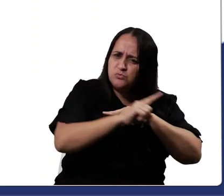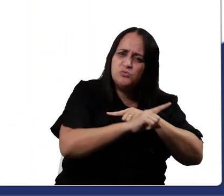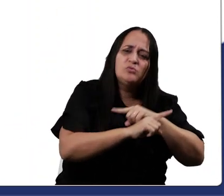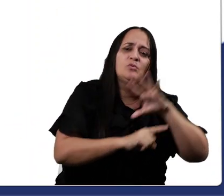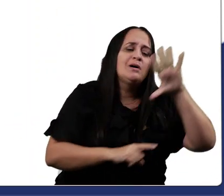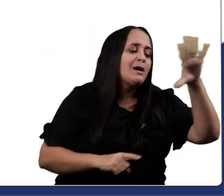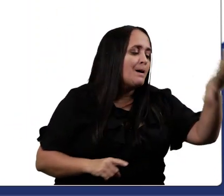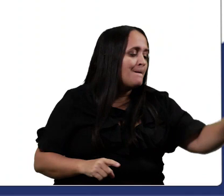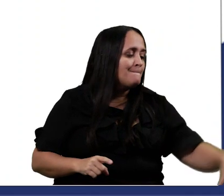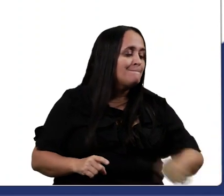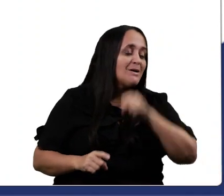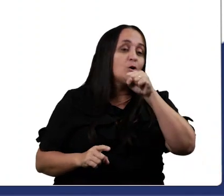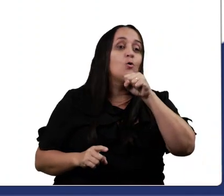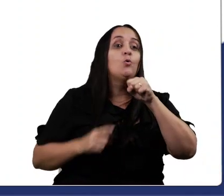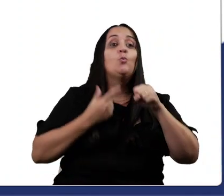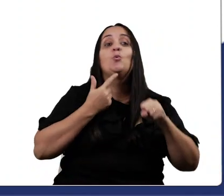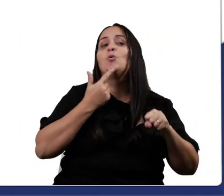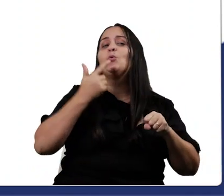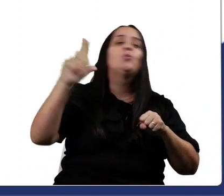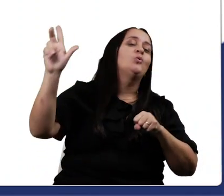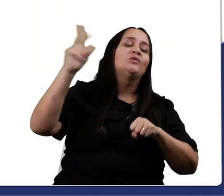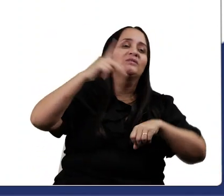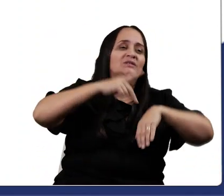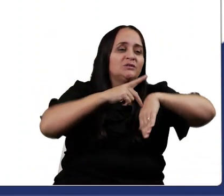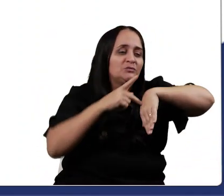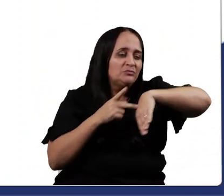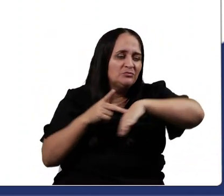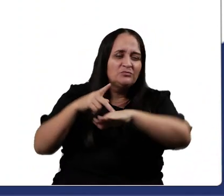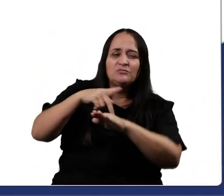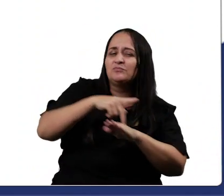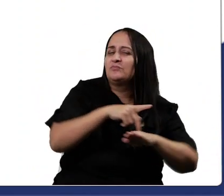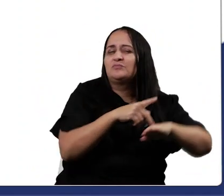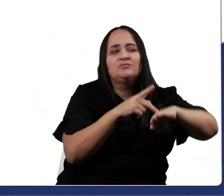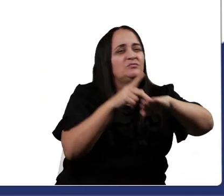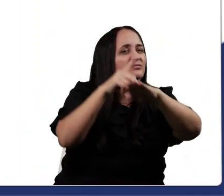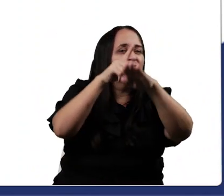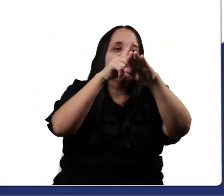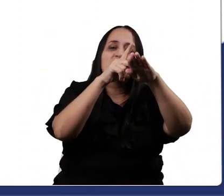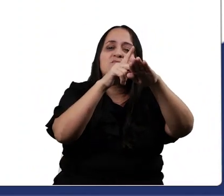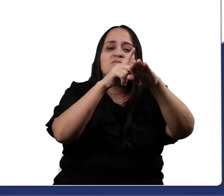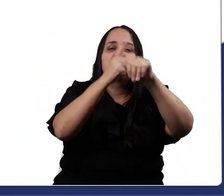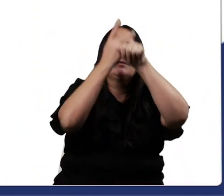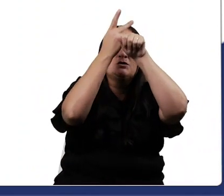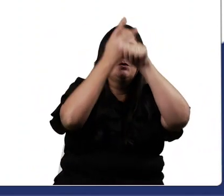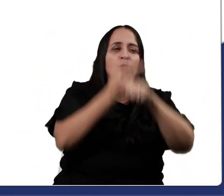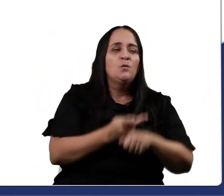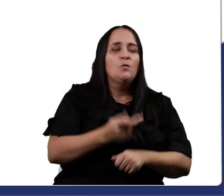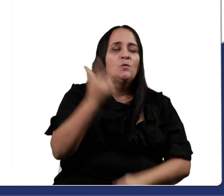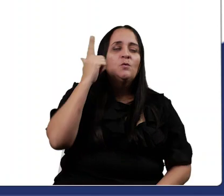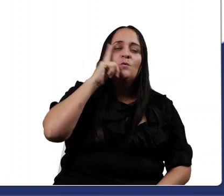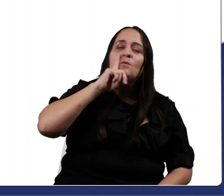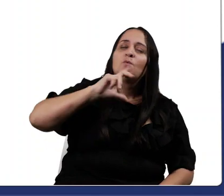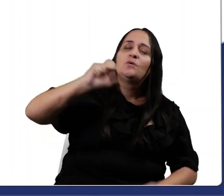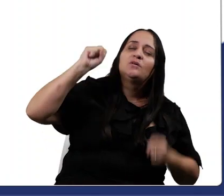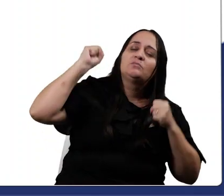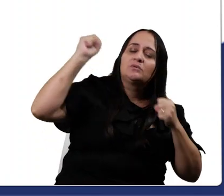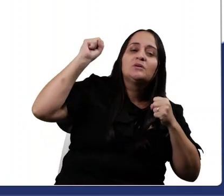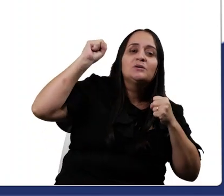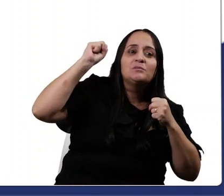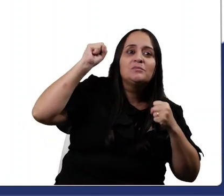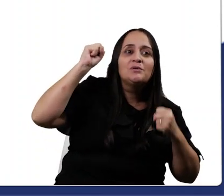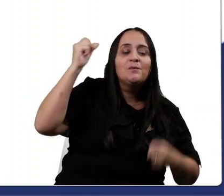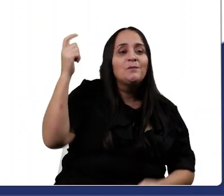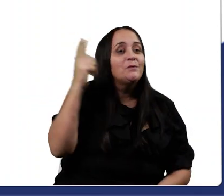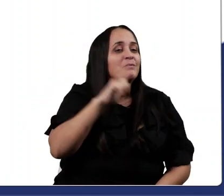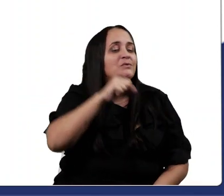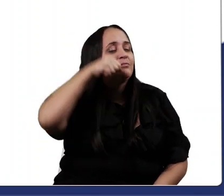o quê? Outra prancha e levou ao mar. Já campeão, se emocionou em entrevista à TV